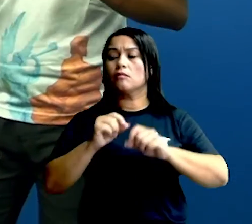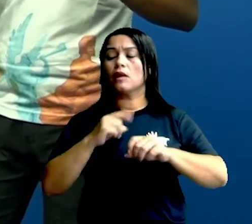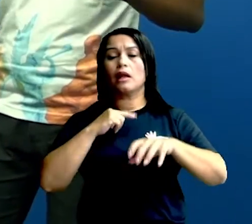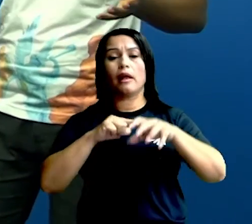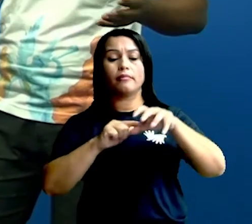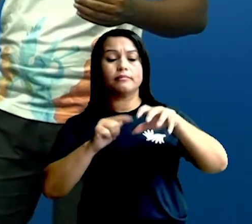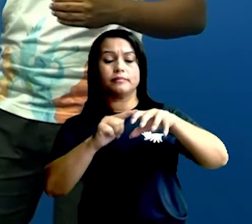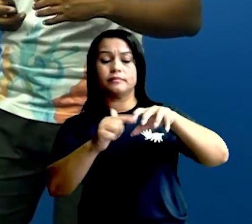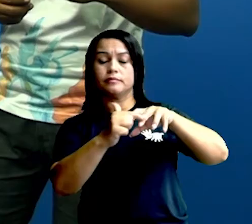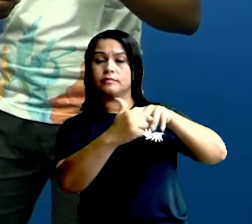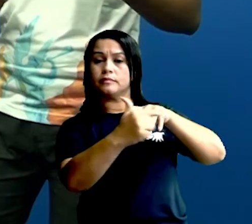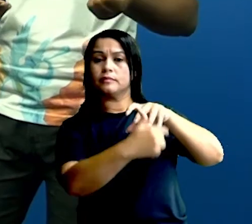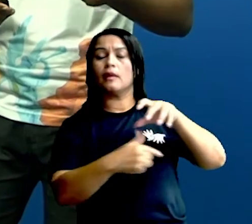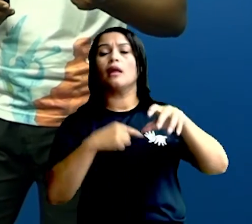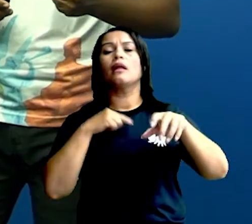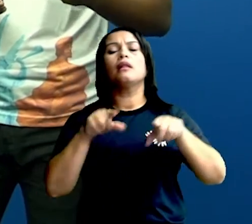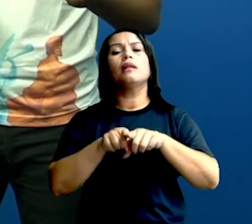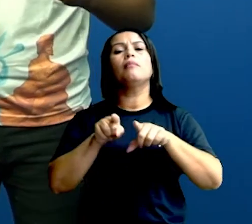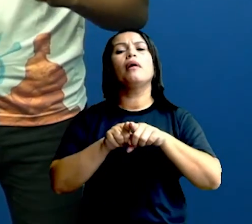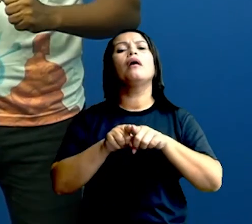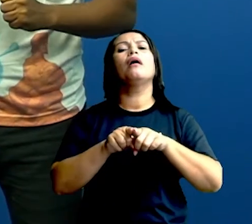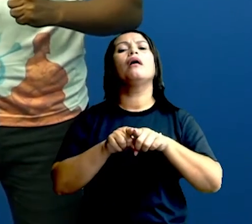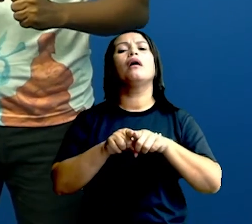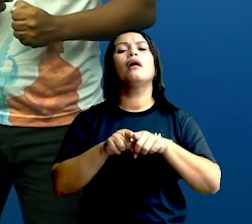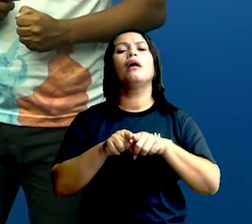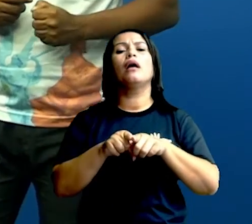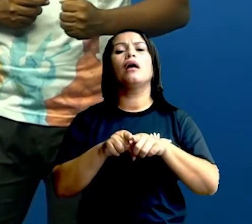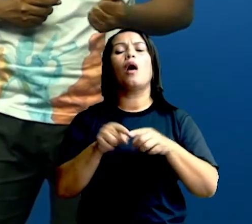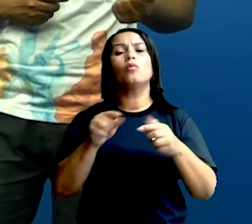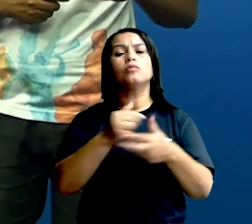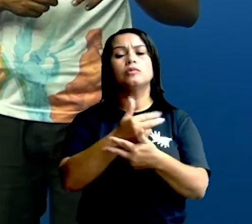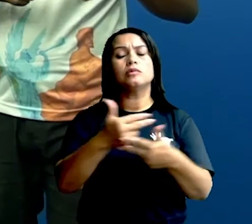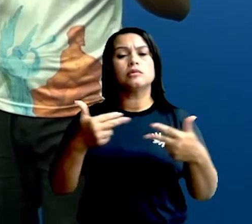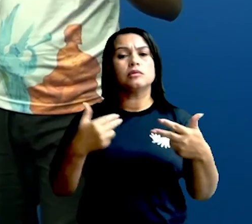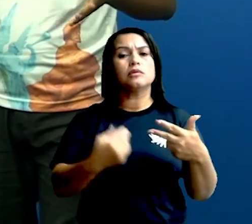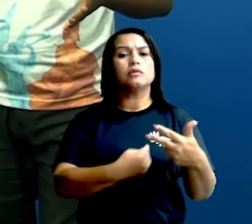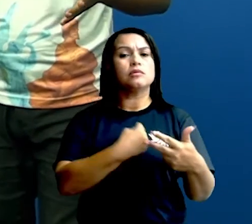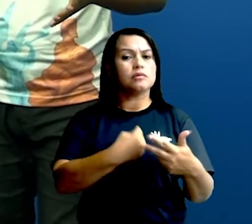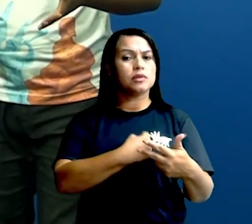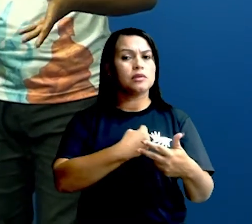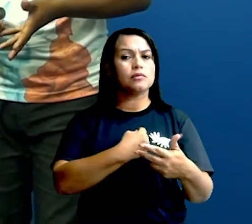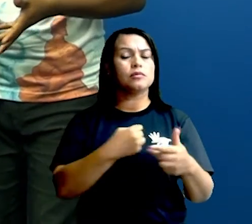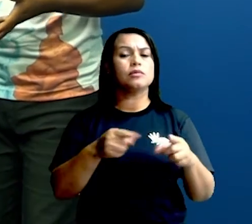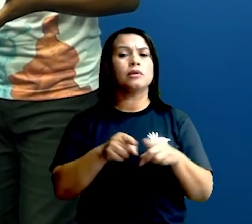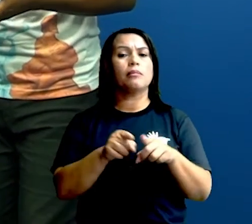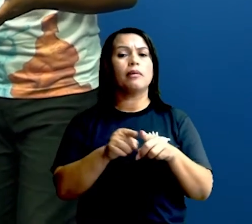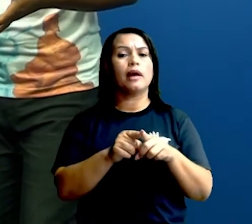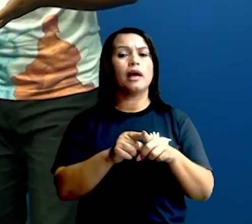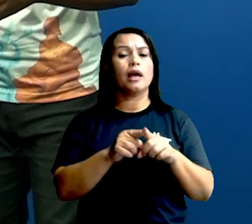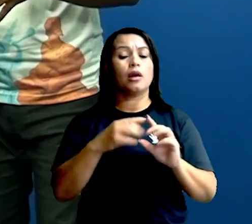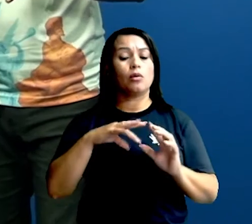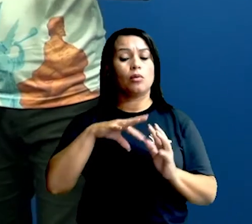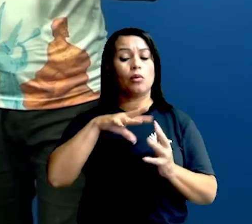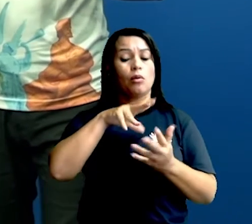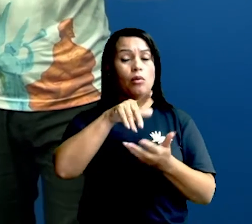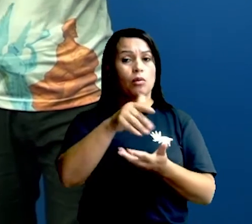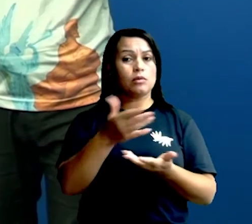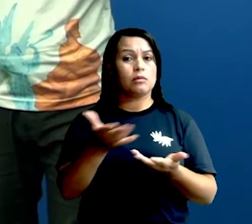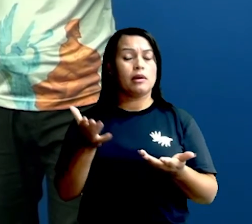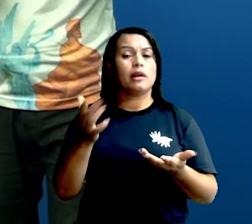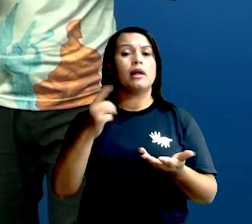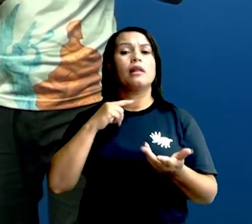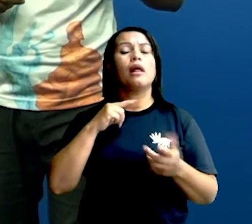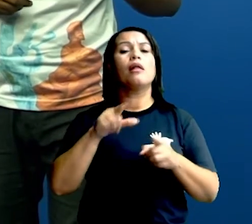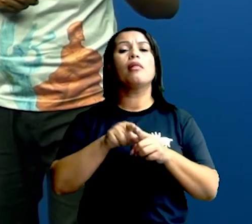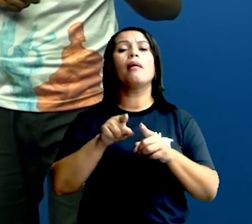o maior filo, a maior quantidade de seres vivos no nosso planeta, em relação